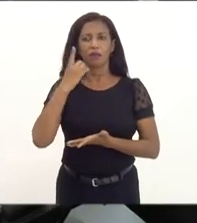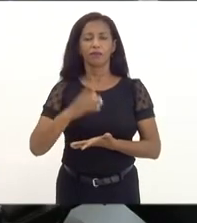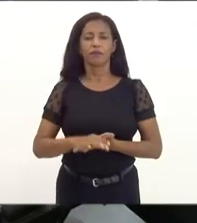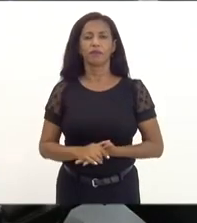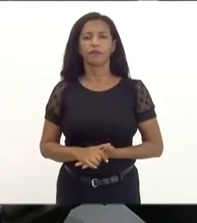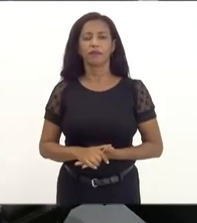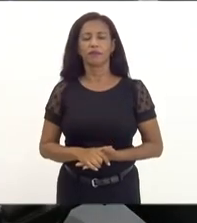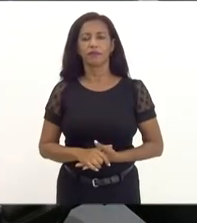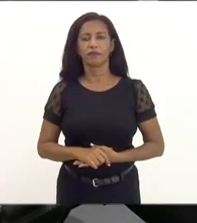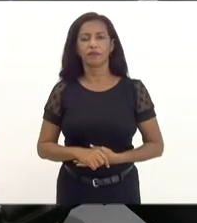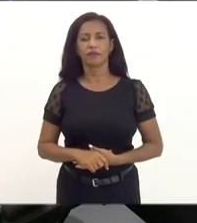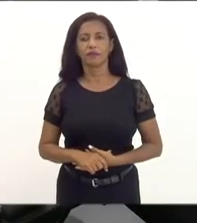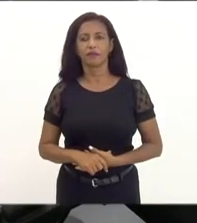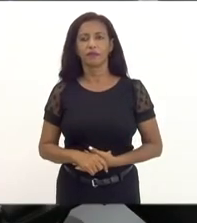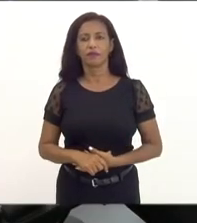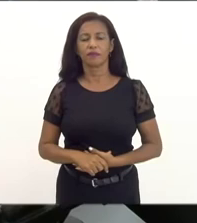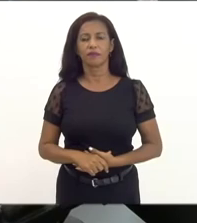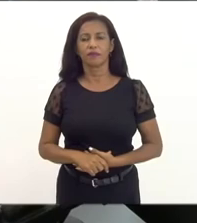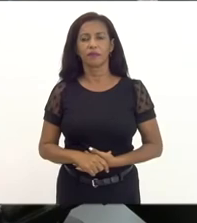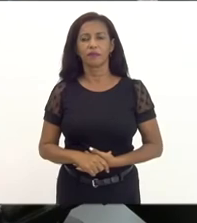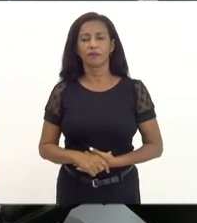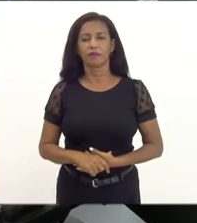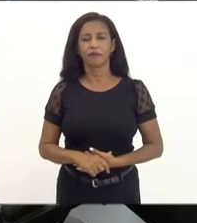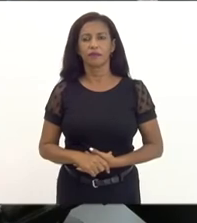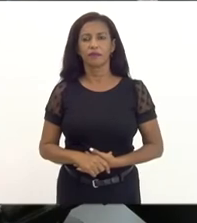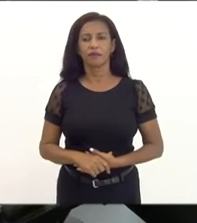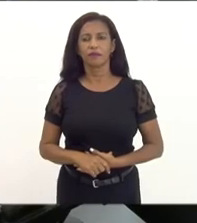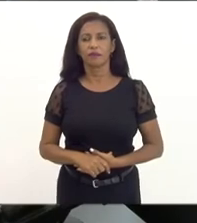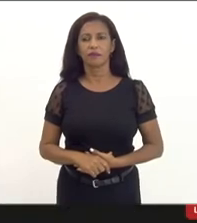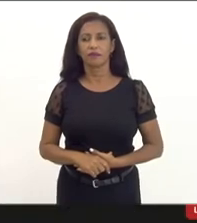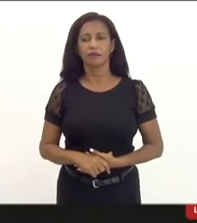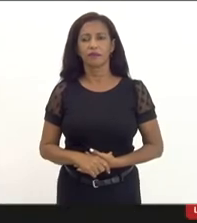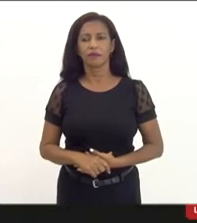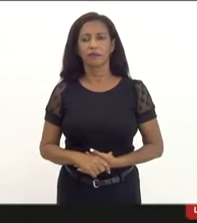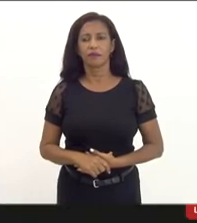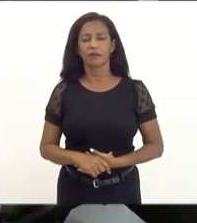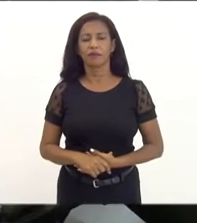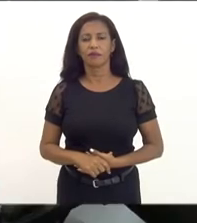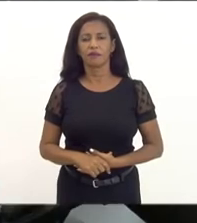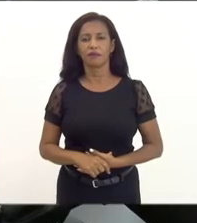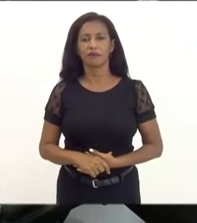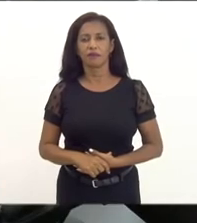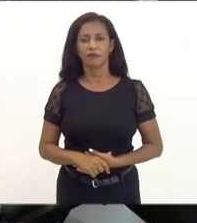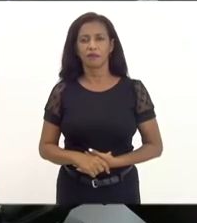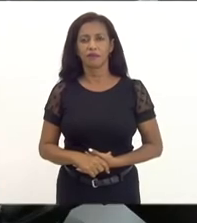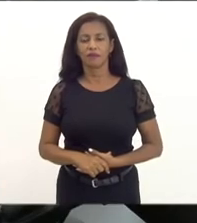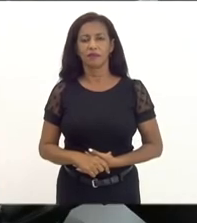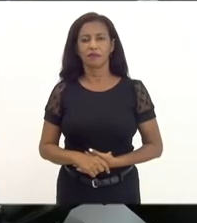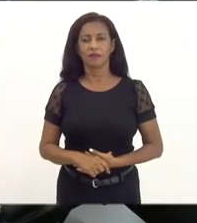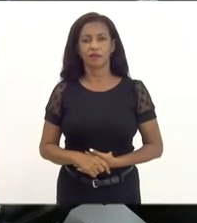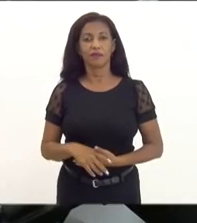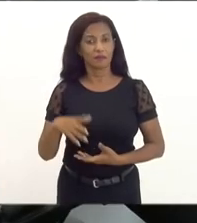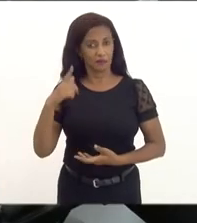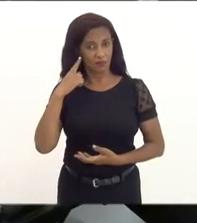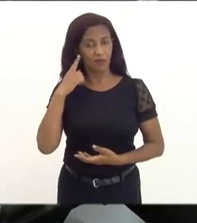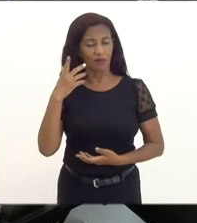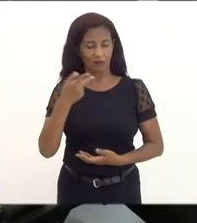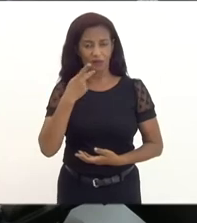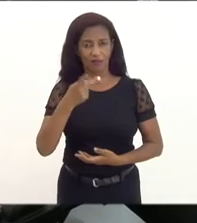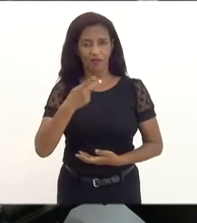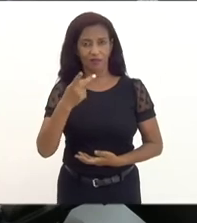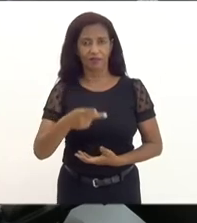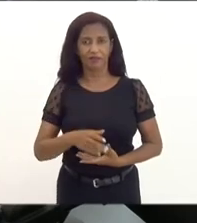fazer considerações finais Presidente Almir tão ouvindo estamos